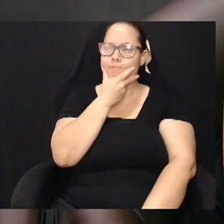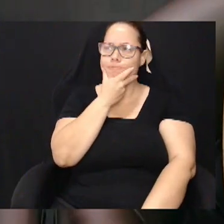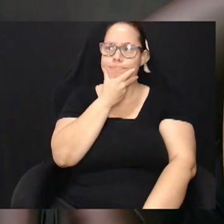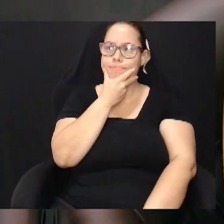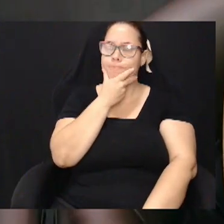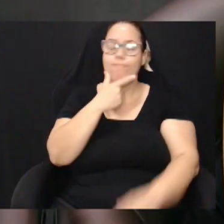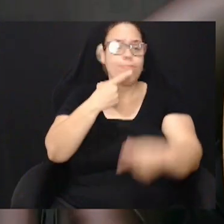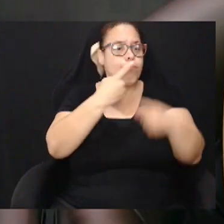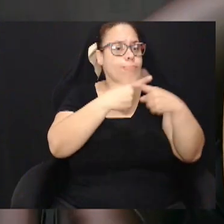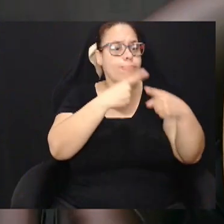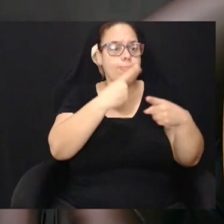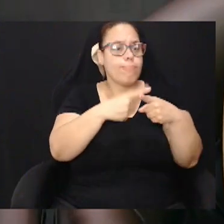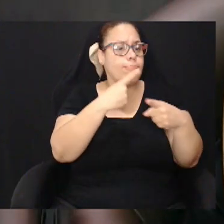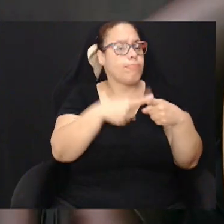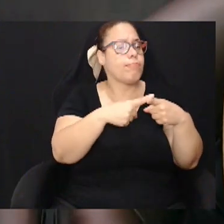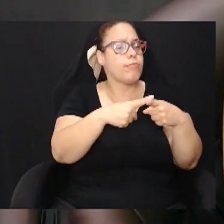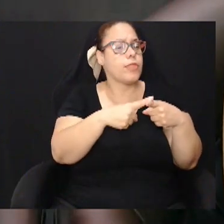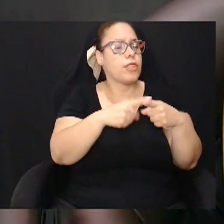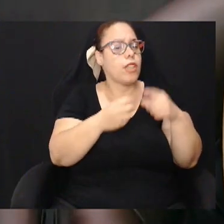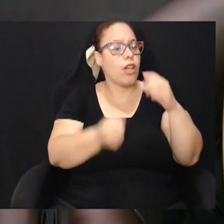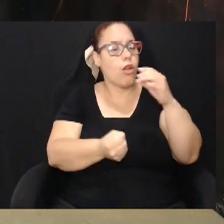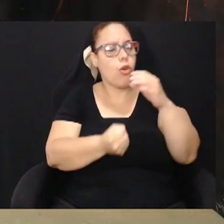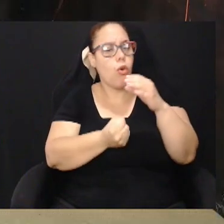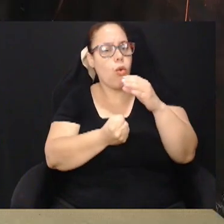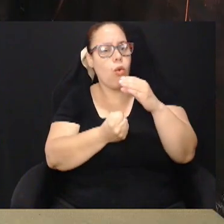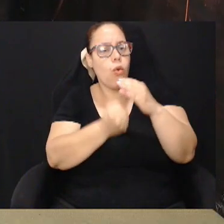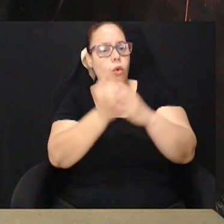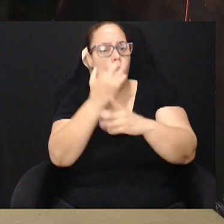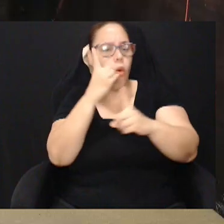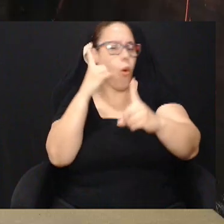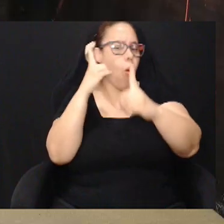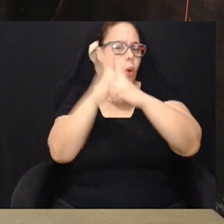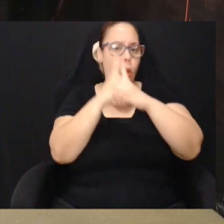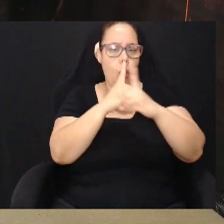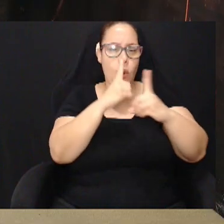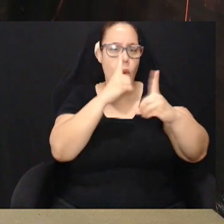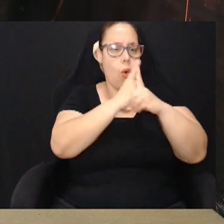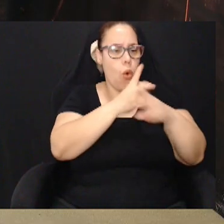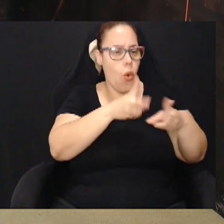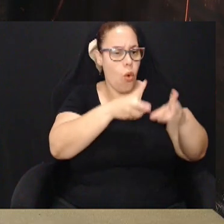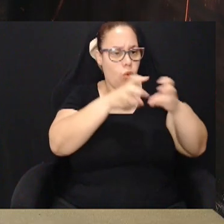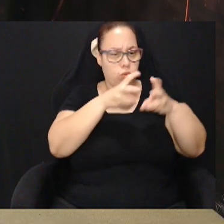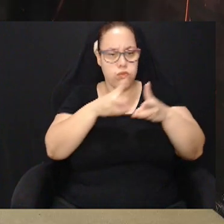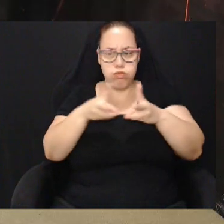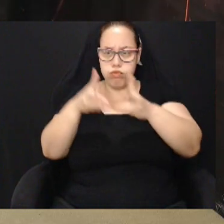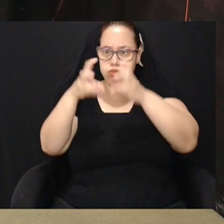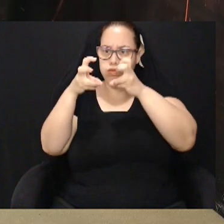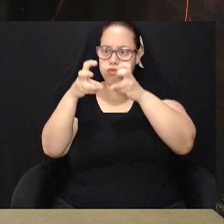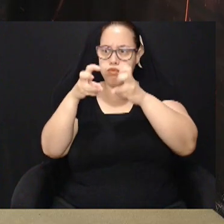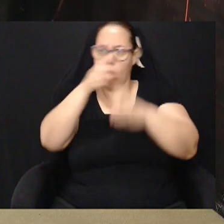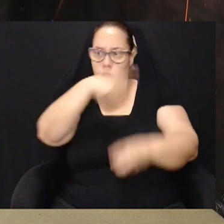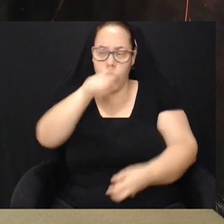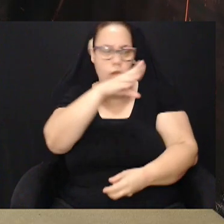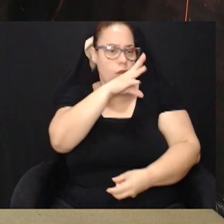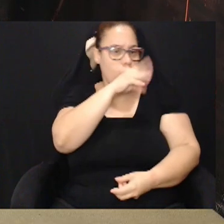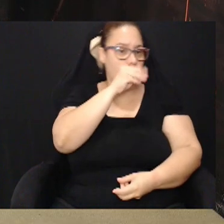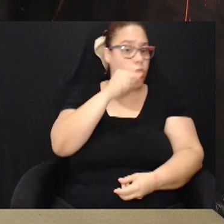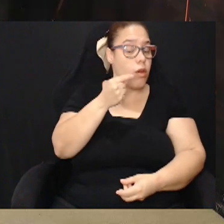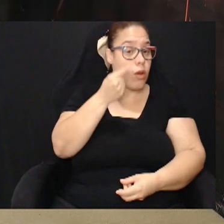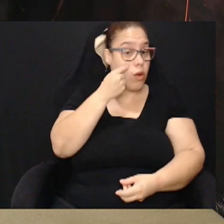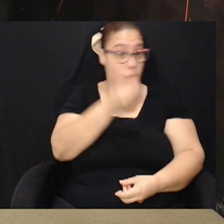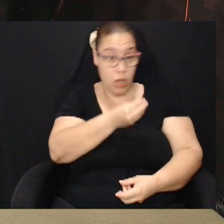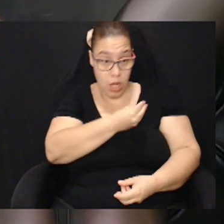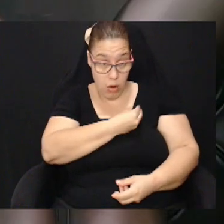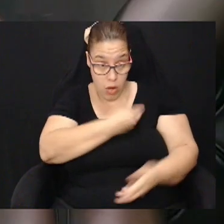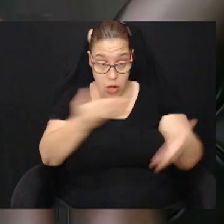porque eu fui descobrindo, né, coisas desses adolescentes que vivem hoje